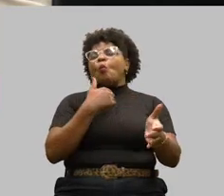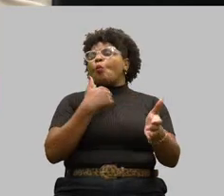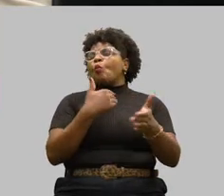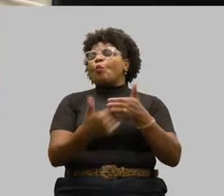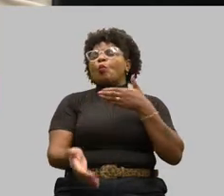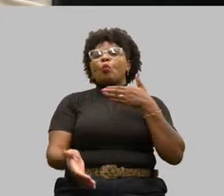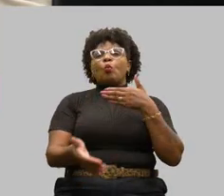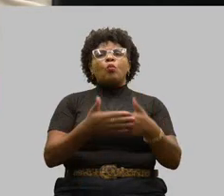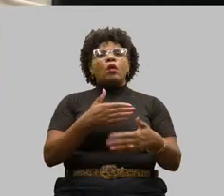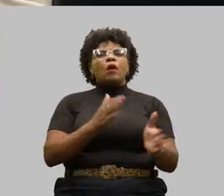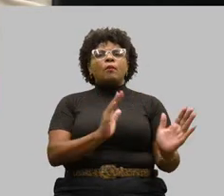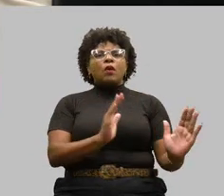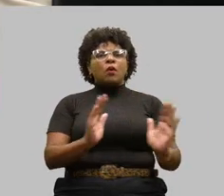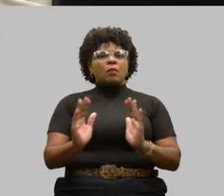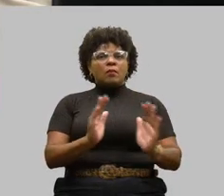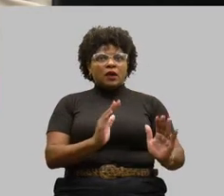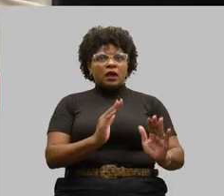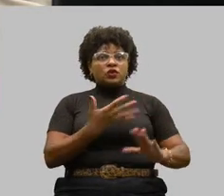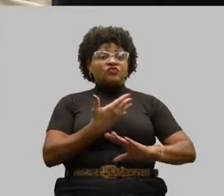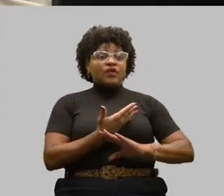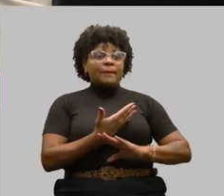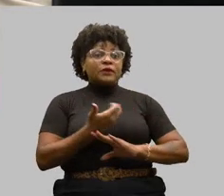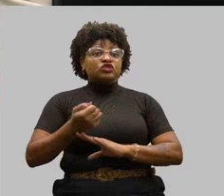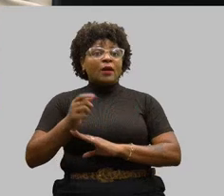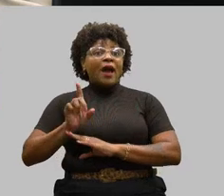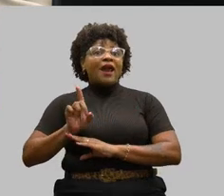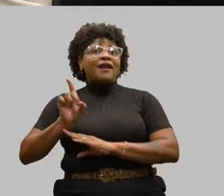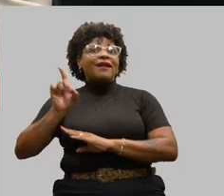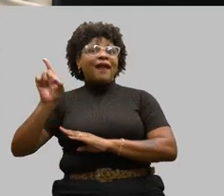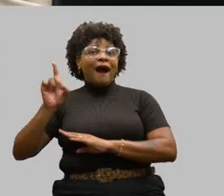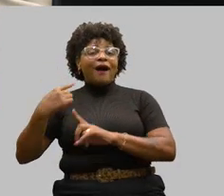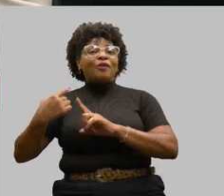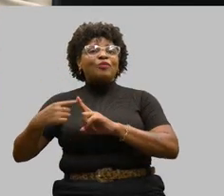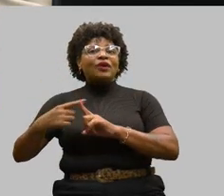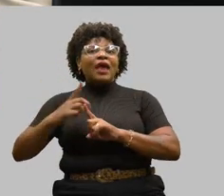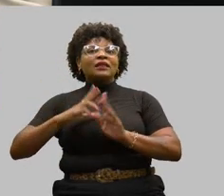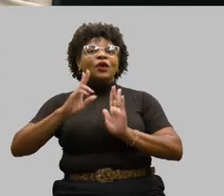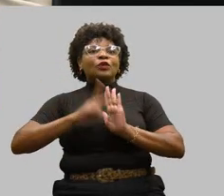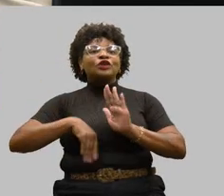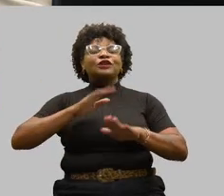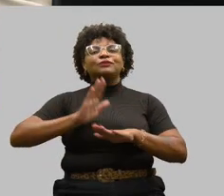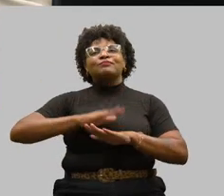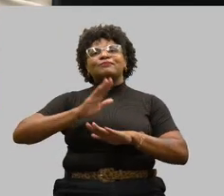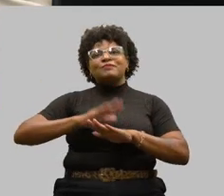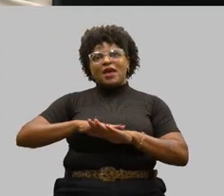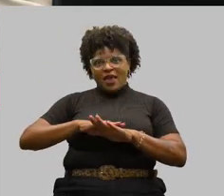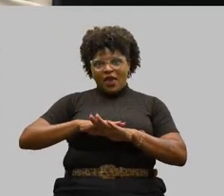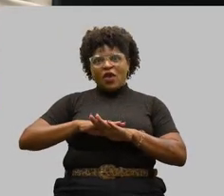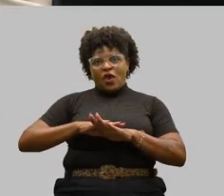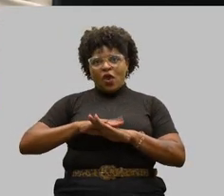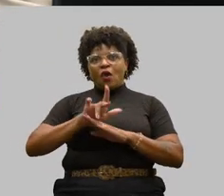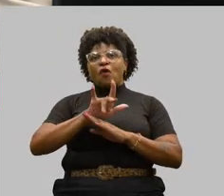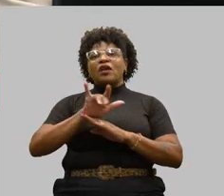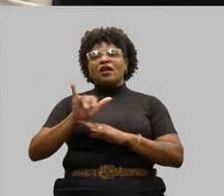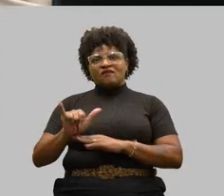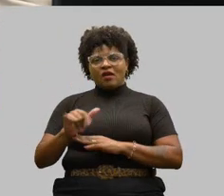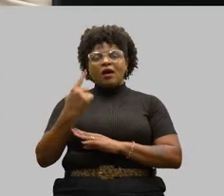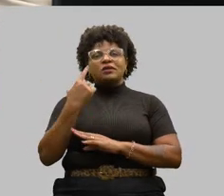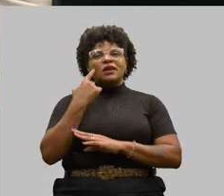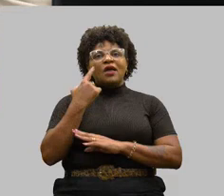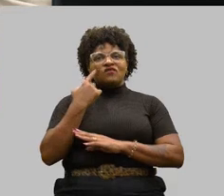eu serei chamado para ir até o plenário porque terei um projeto de minha autoria que será apreciado